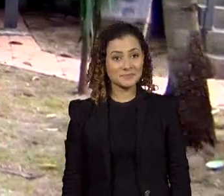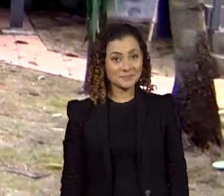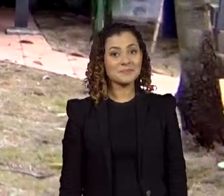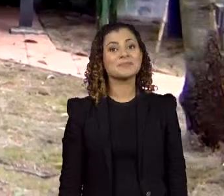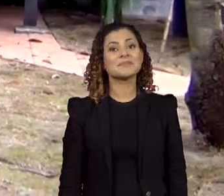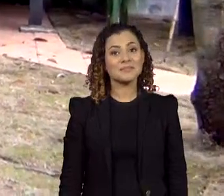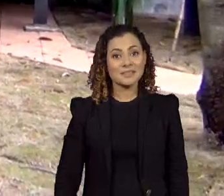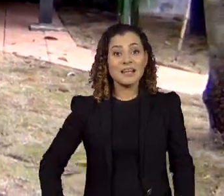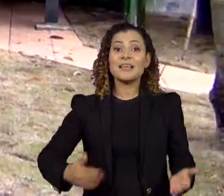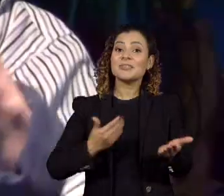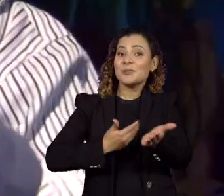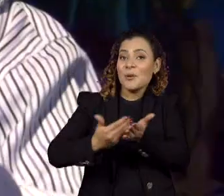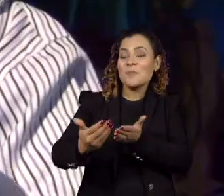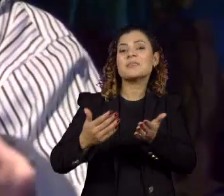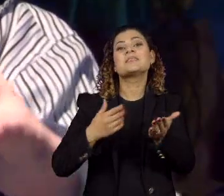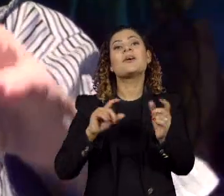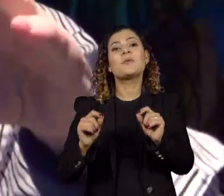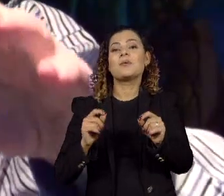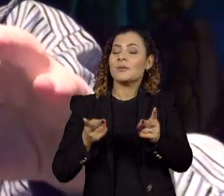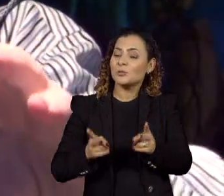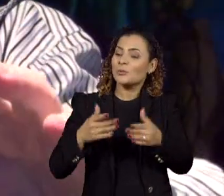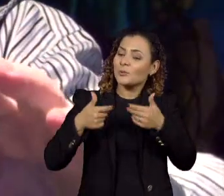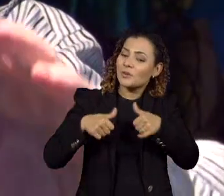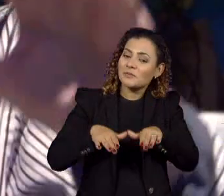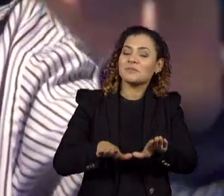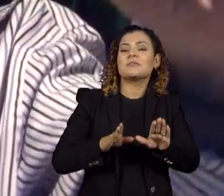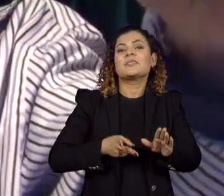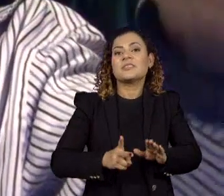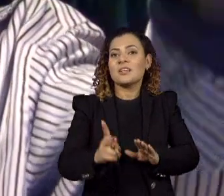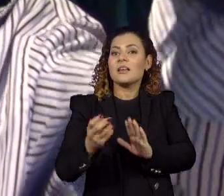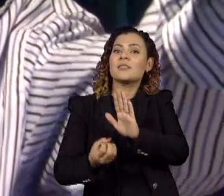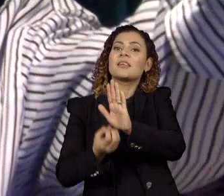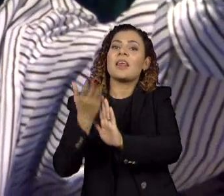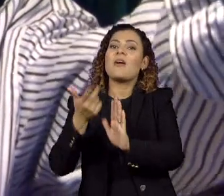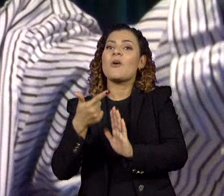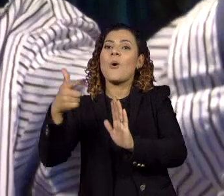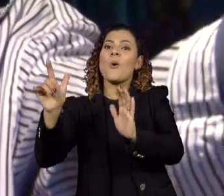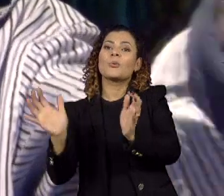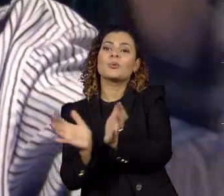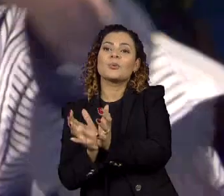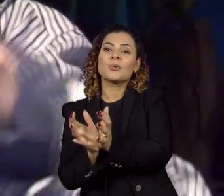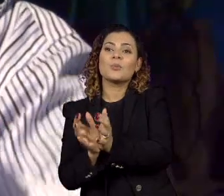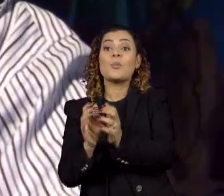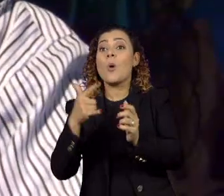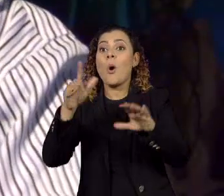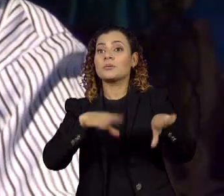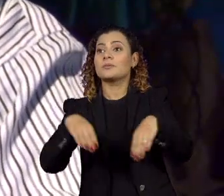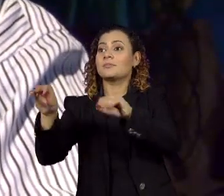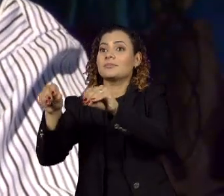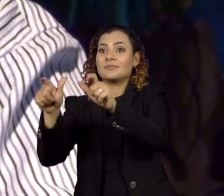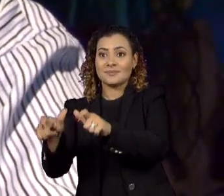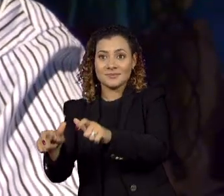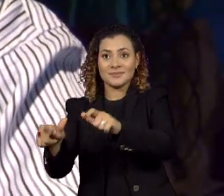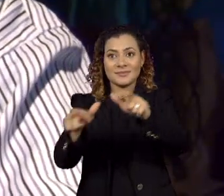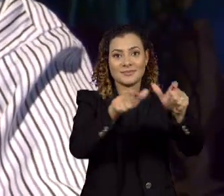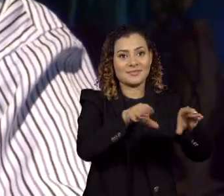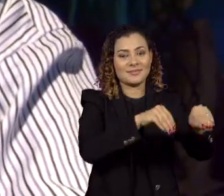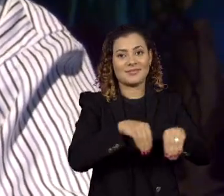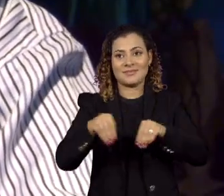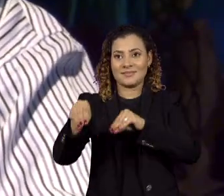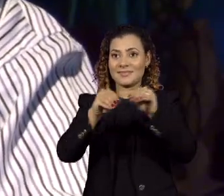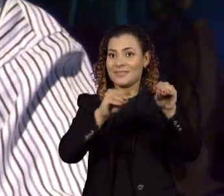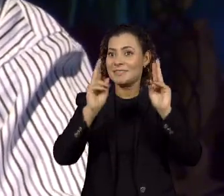se iniciava aqui, continuava aqui, depois criava um novo grupo para algum lugar, e aí foi